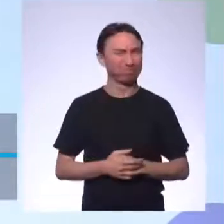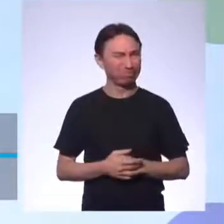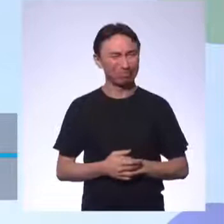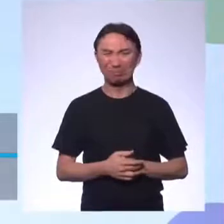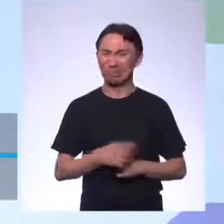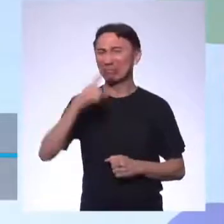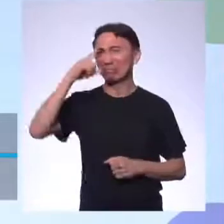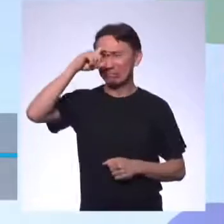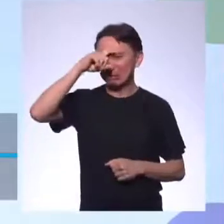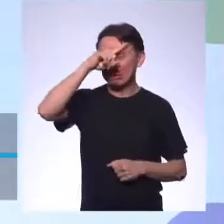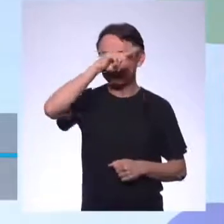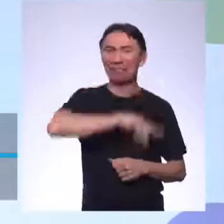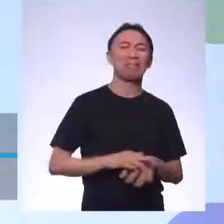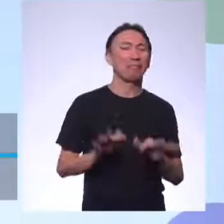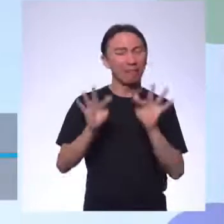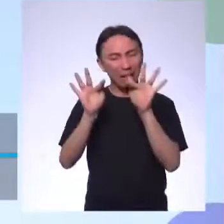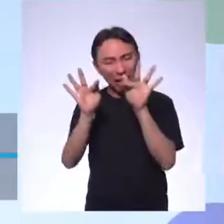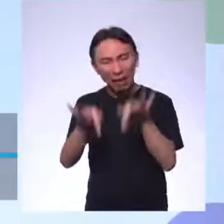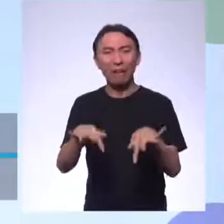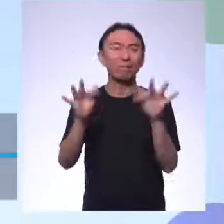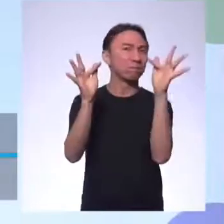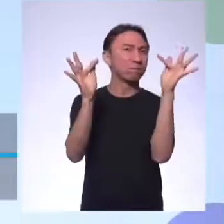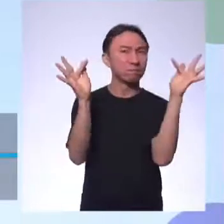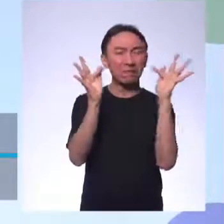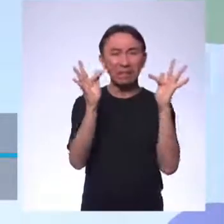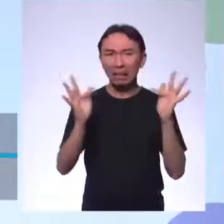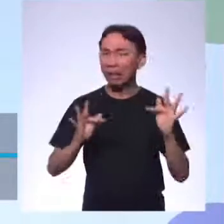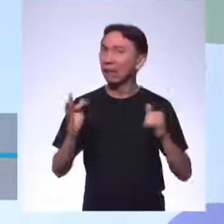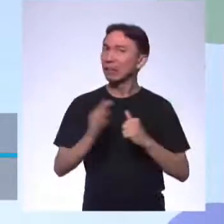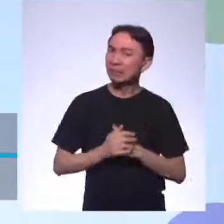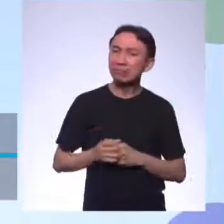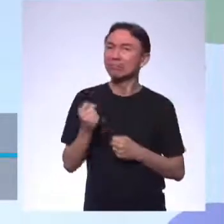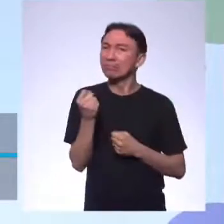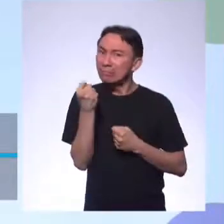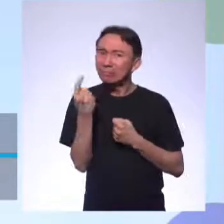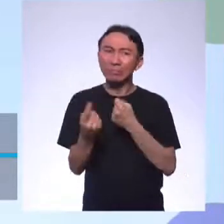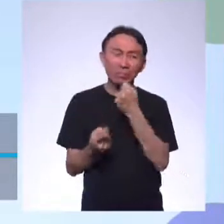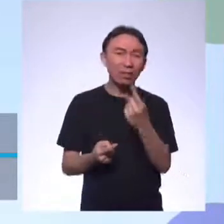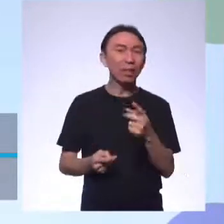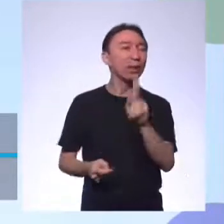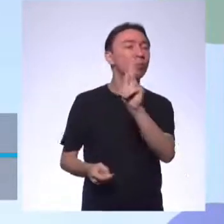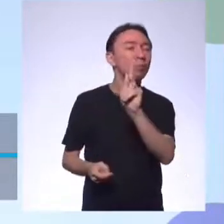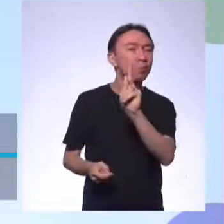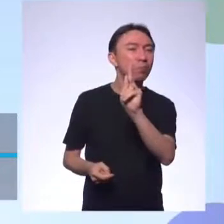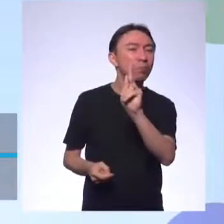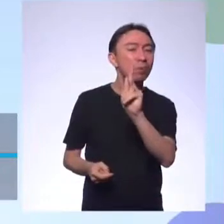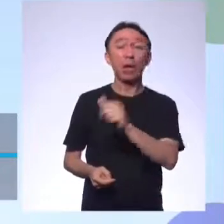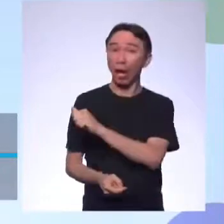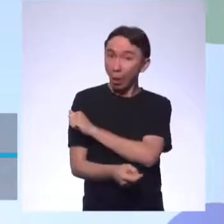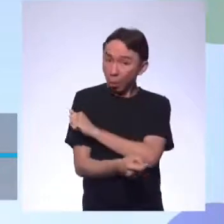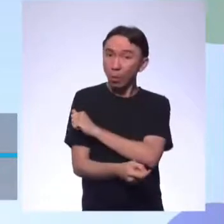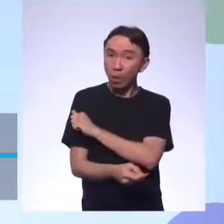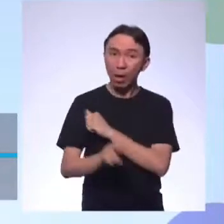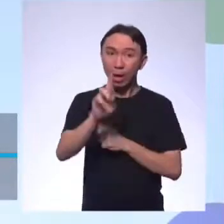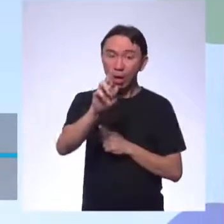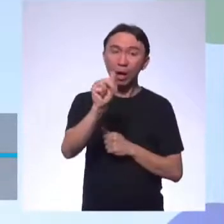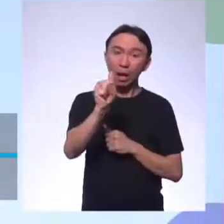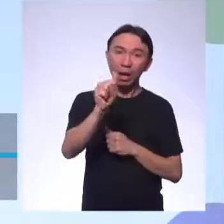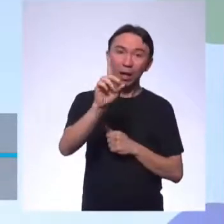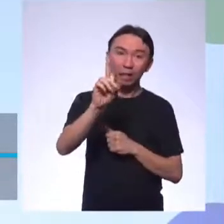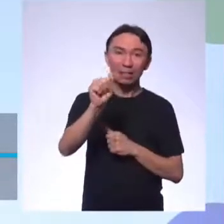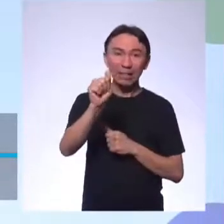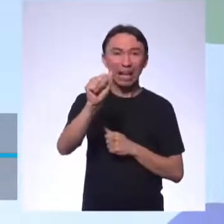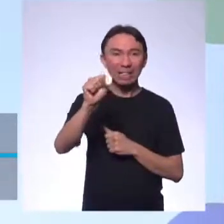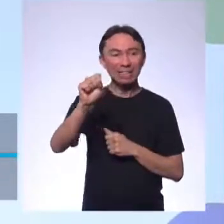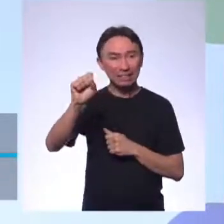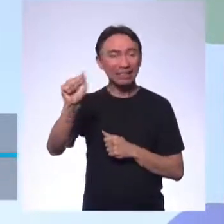final feliz. Acredito que é raro. É a Radassa, é professora, não, acho que é aluna que está aqui direto com a gente. A